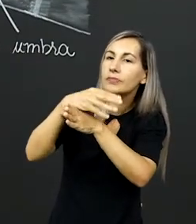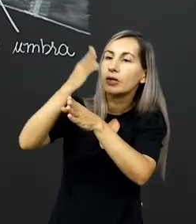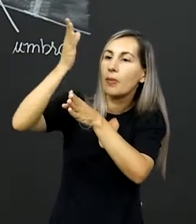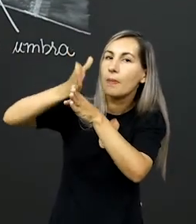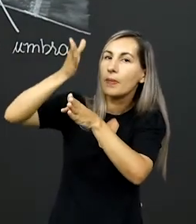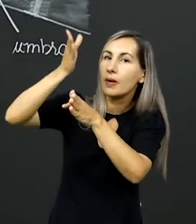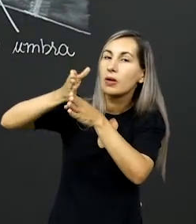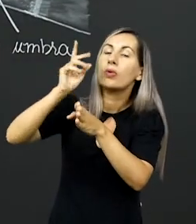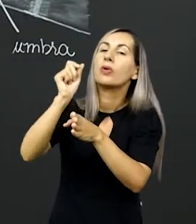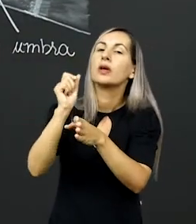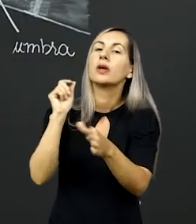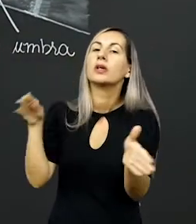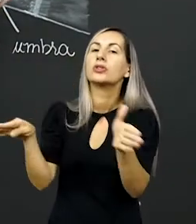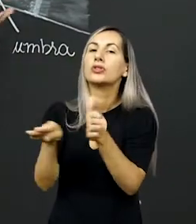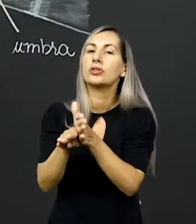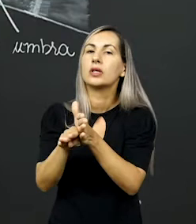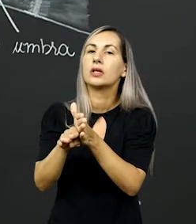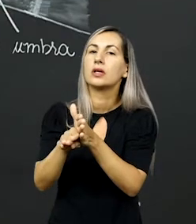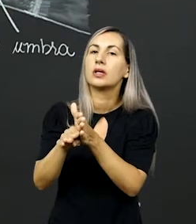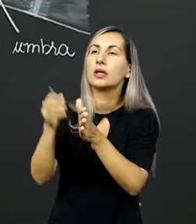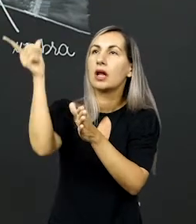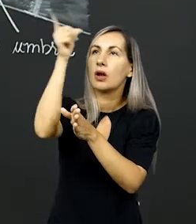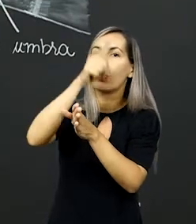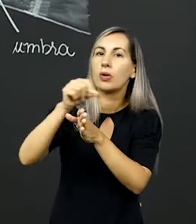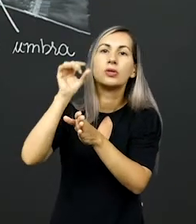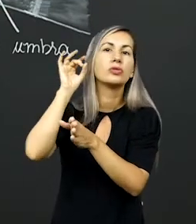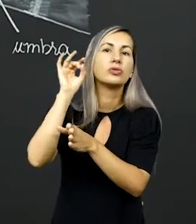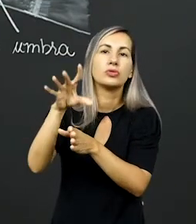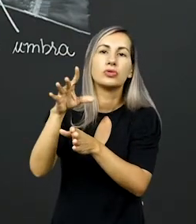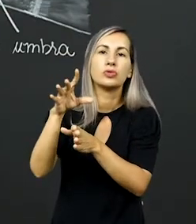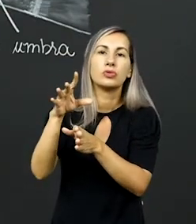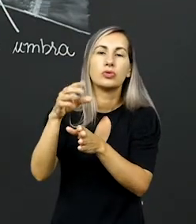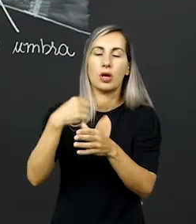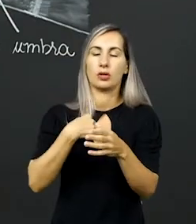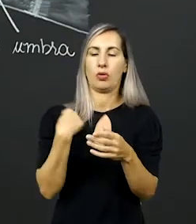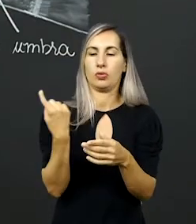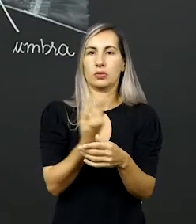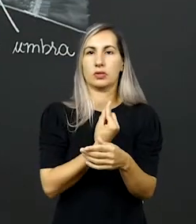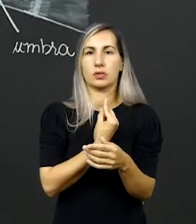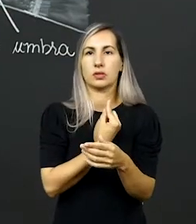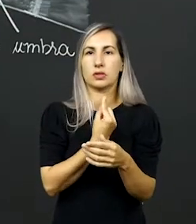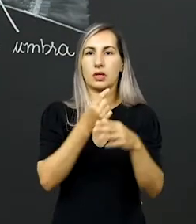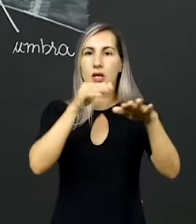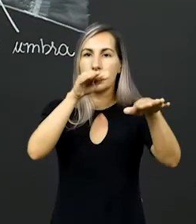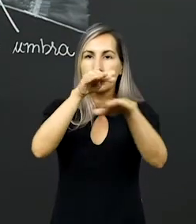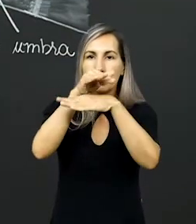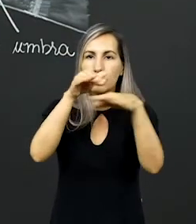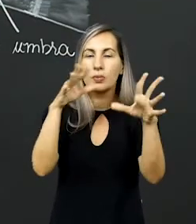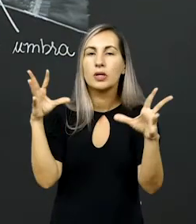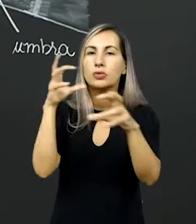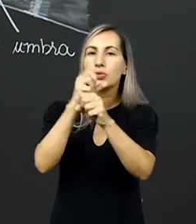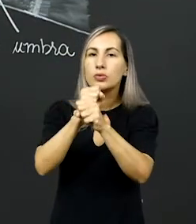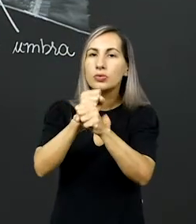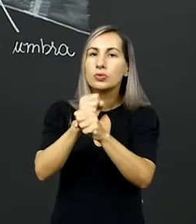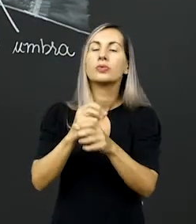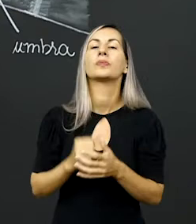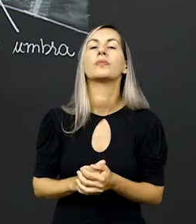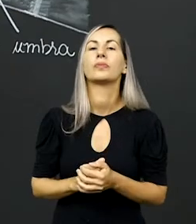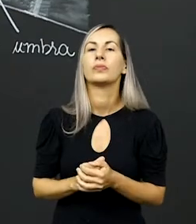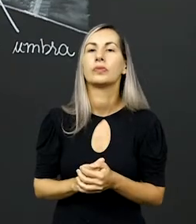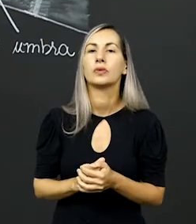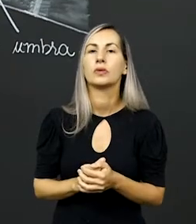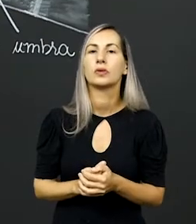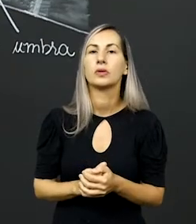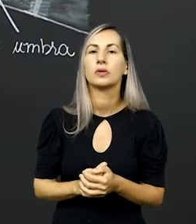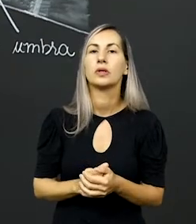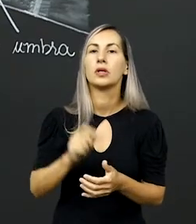meio, o que chega sobre essa Lua? Chega só a nossa sombra, então ela fica escura. Vai ter aí o eclipse chamado